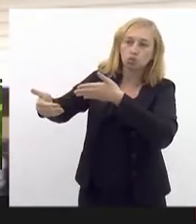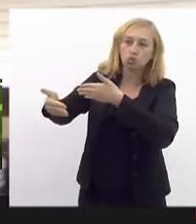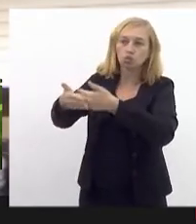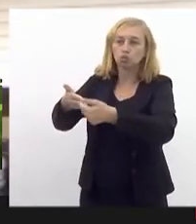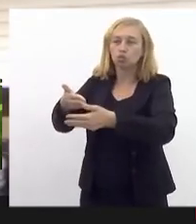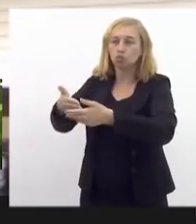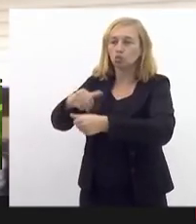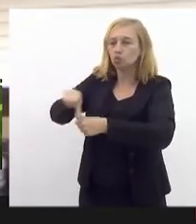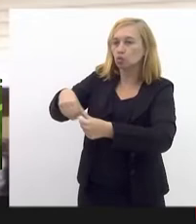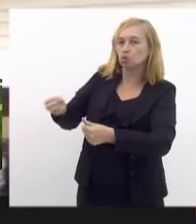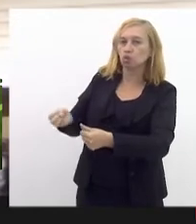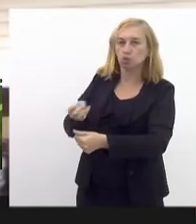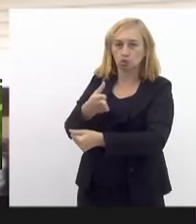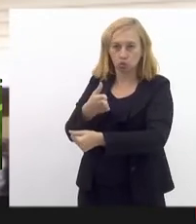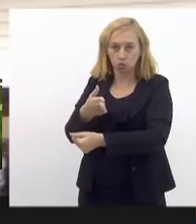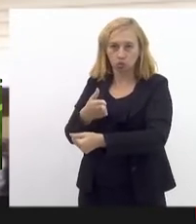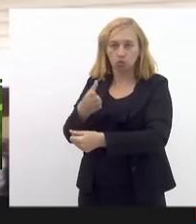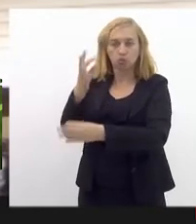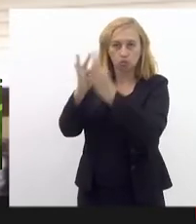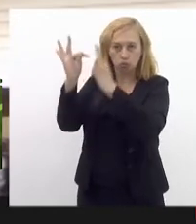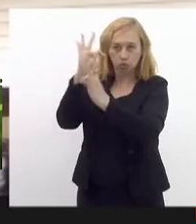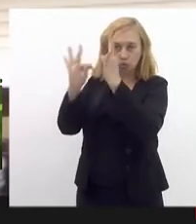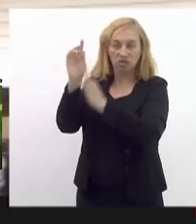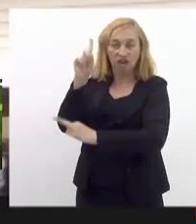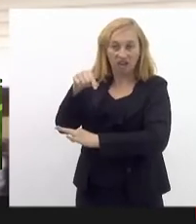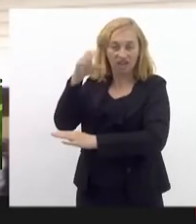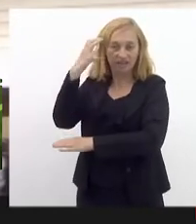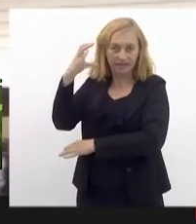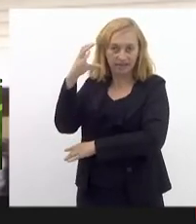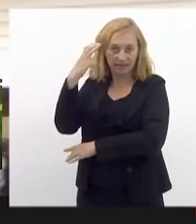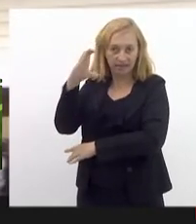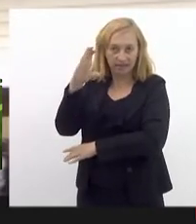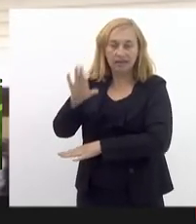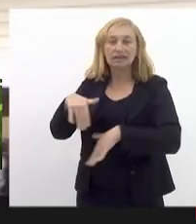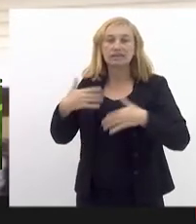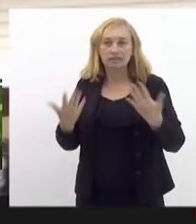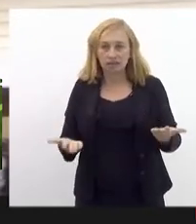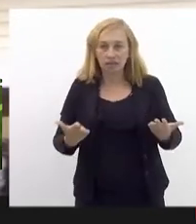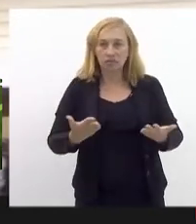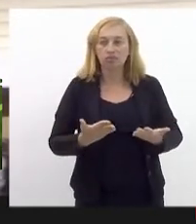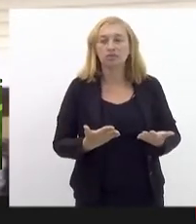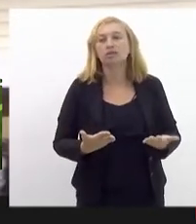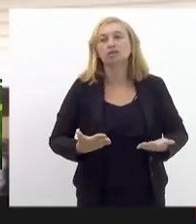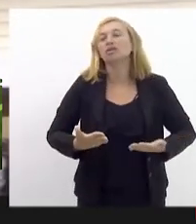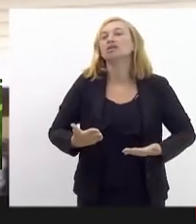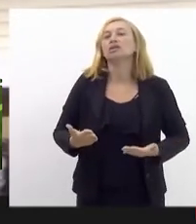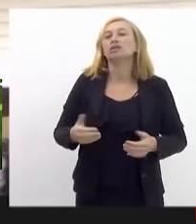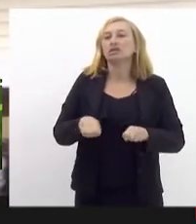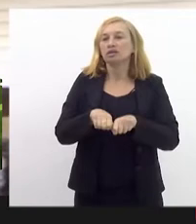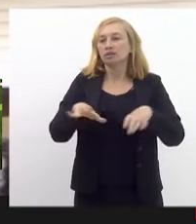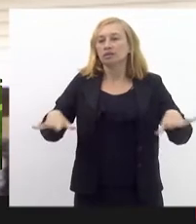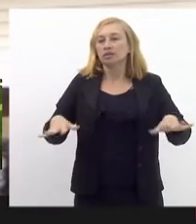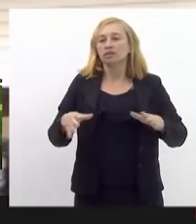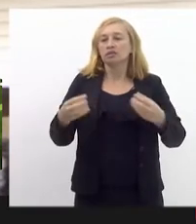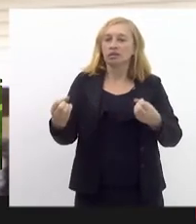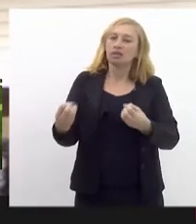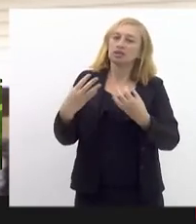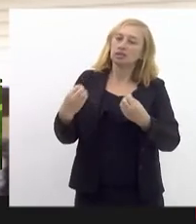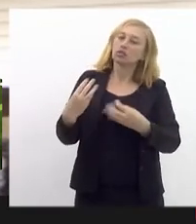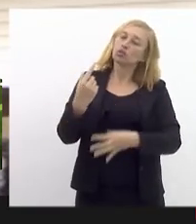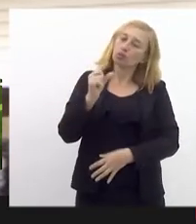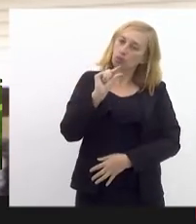qualquer inovação, qualquer tecnologia é na ciência. Então, acho que a pandemia nos ensinou um pouco disso,